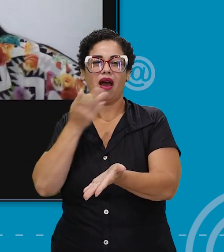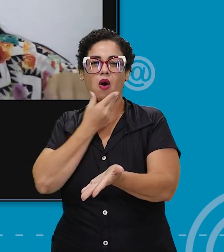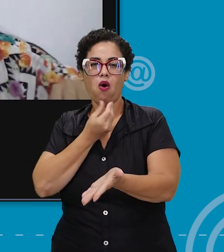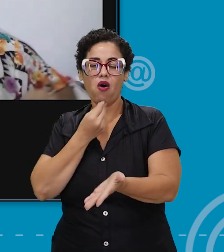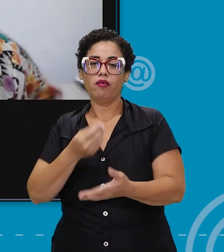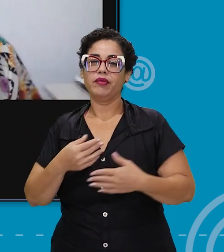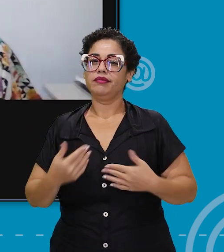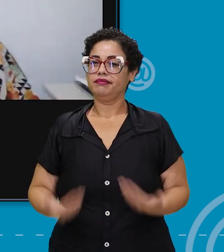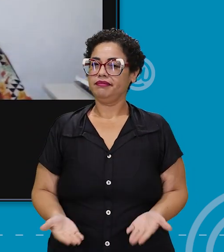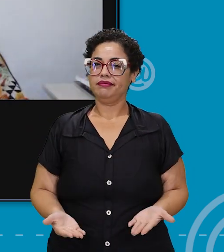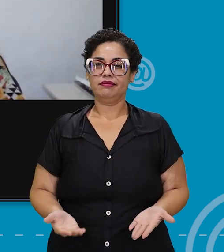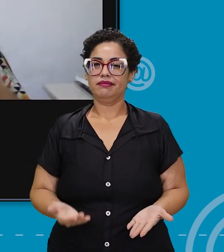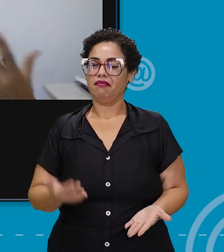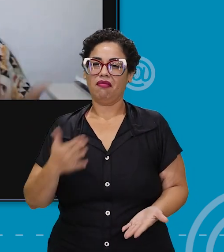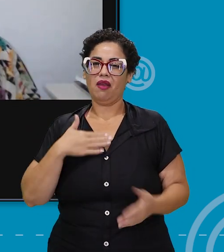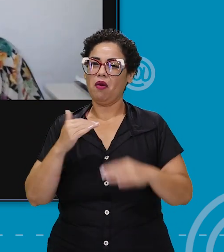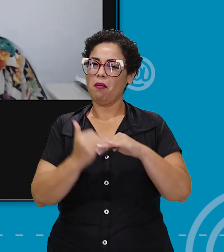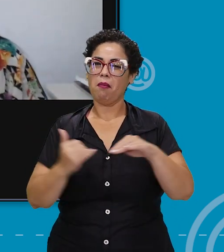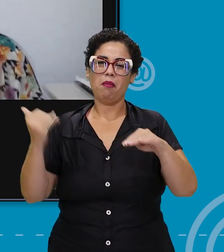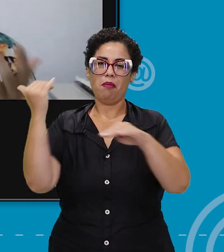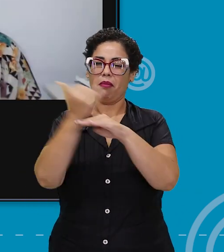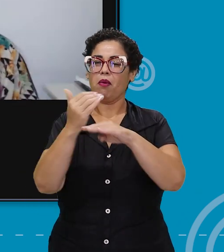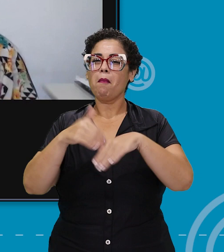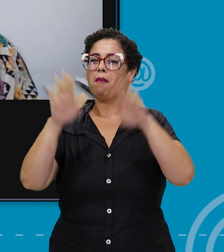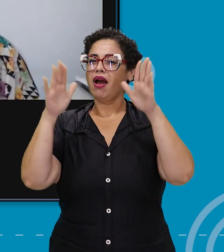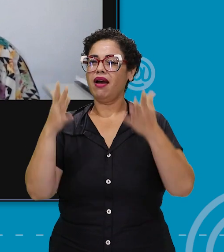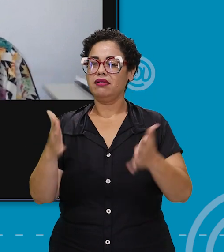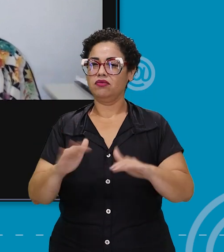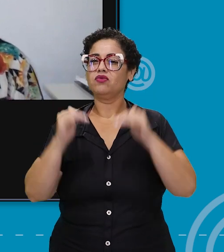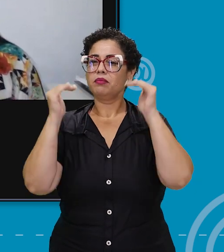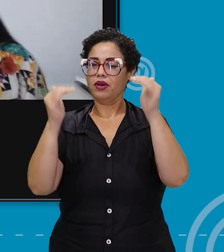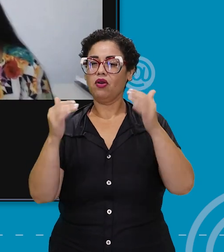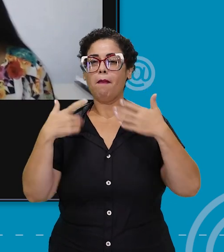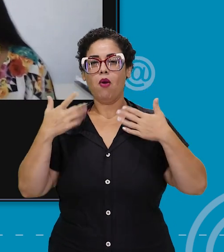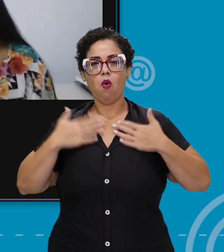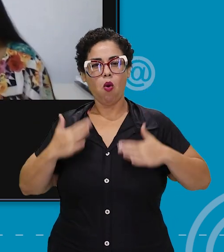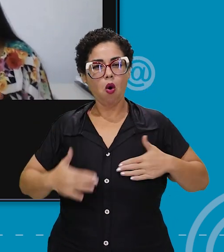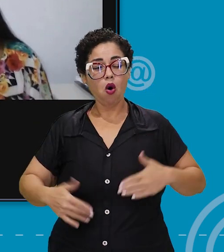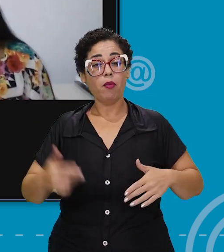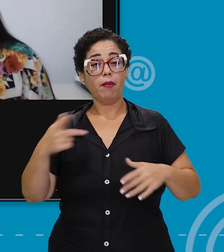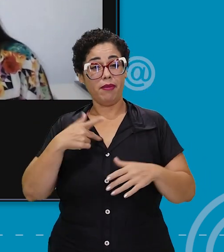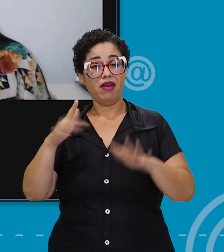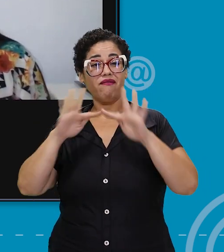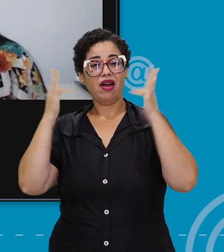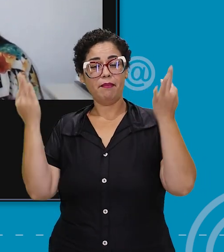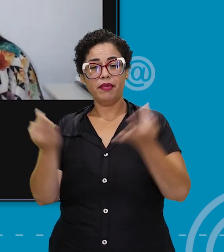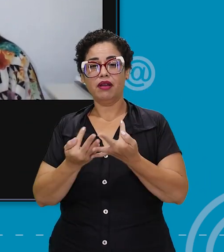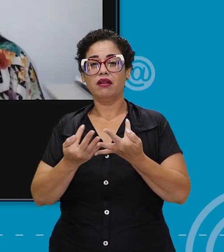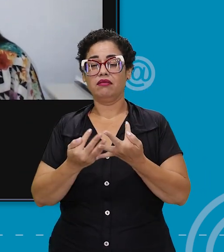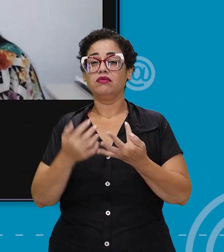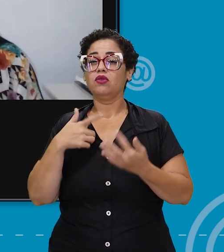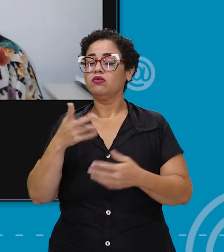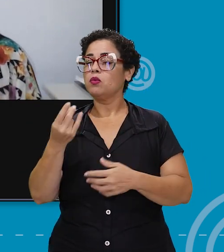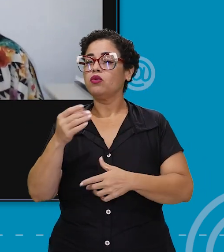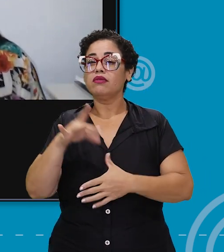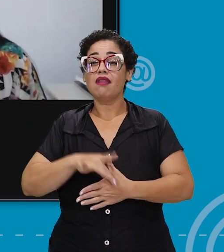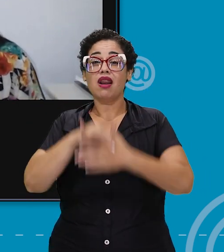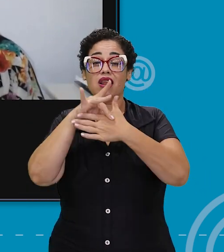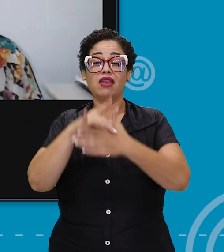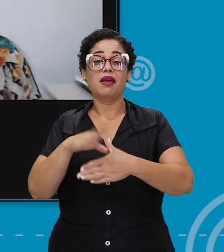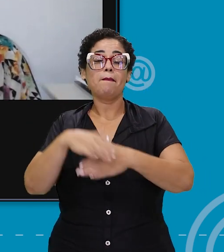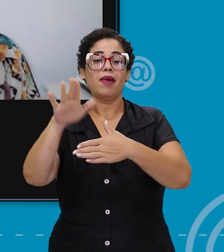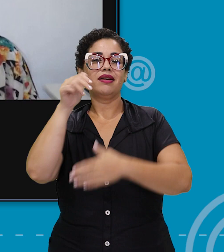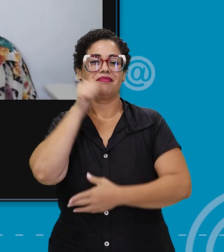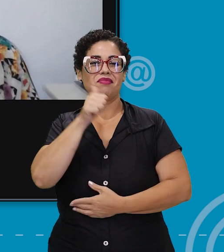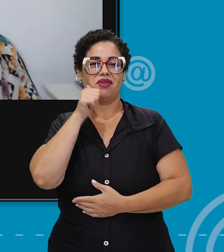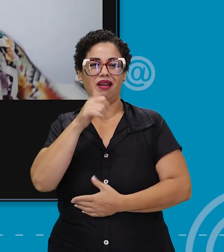de homens. Então, assim, a gente é muito mais que isso. Inclusive, pelo menos no meu povo, na minha família, a gente é muito matriarca. São